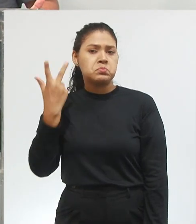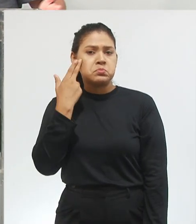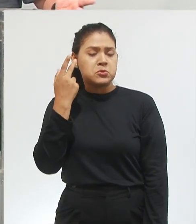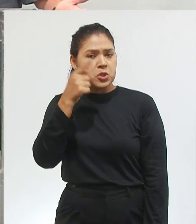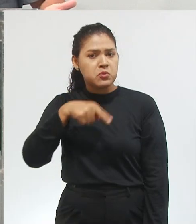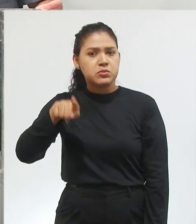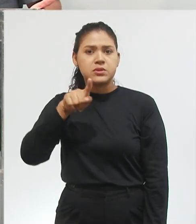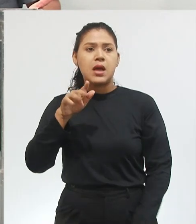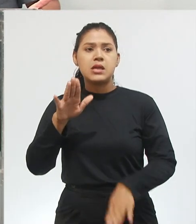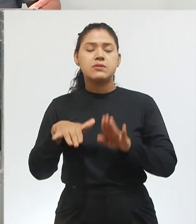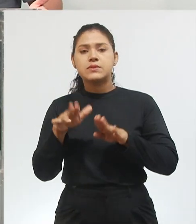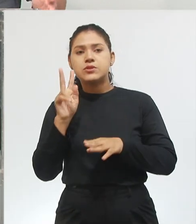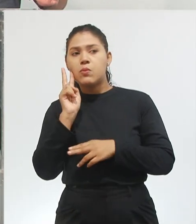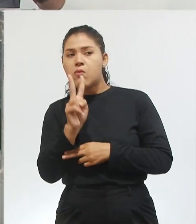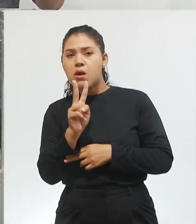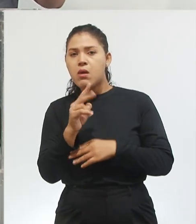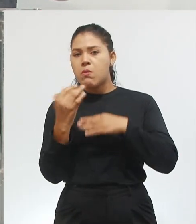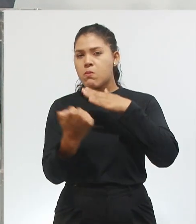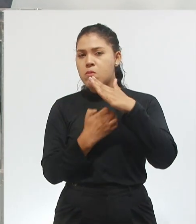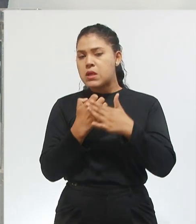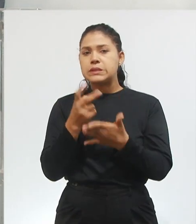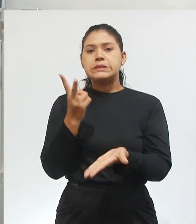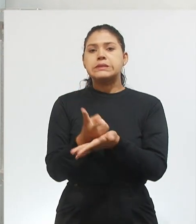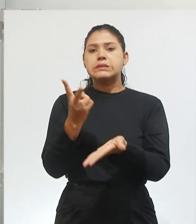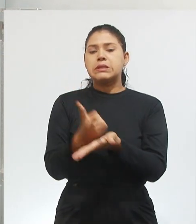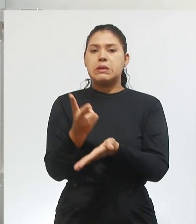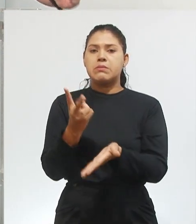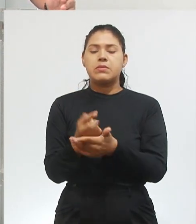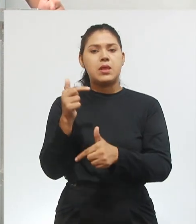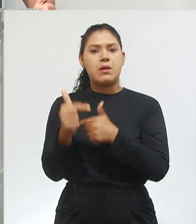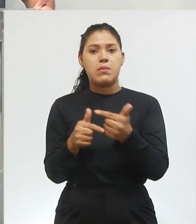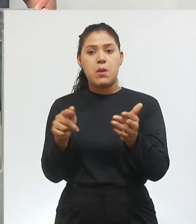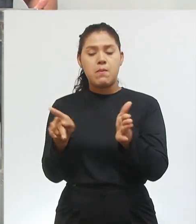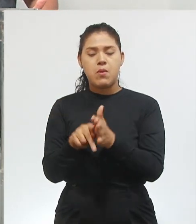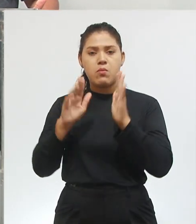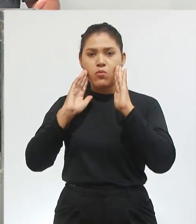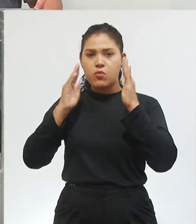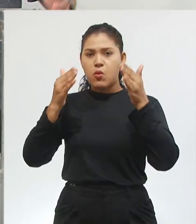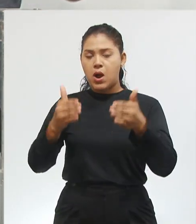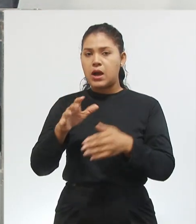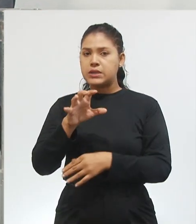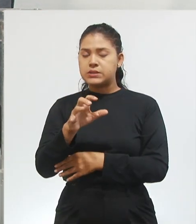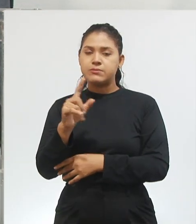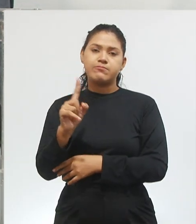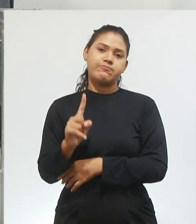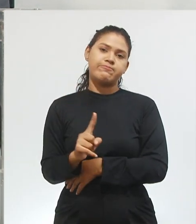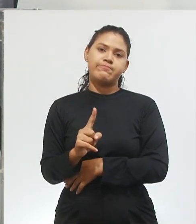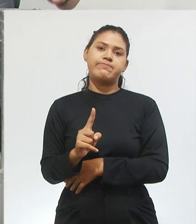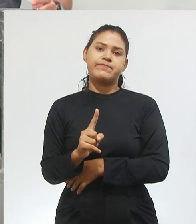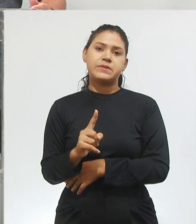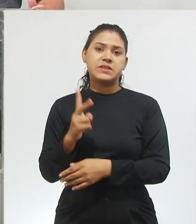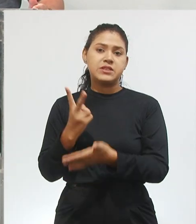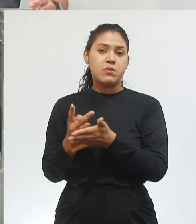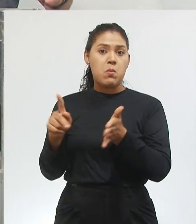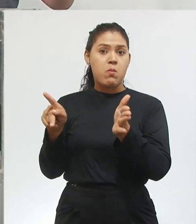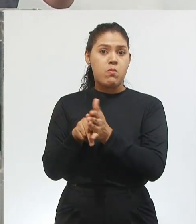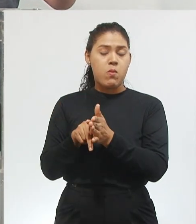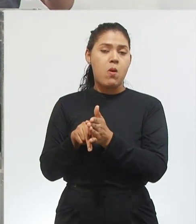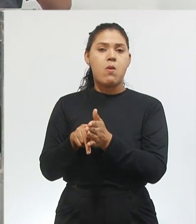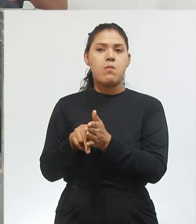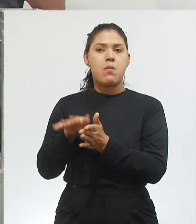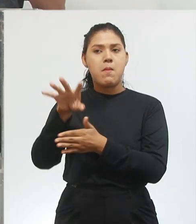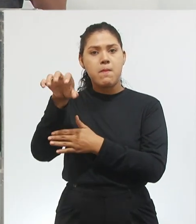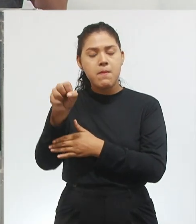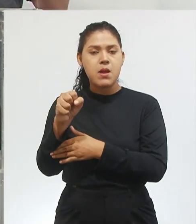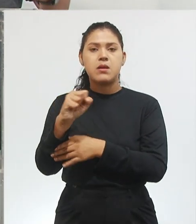você nem sempre vai ver uma organização que sempre trabalha com matérias primas assim eh com recursos diretos da natureza mas